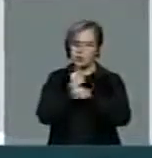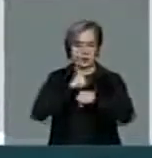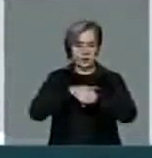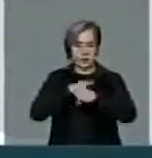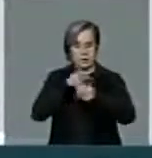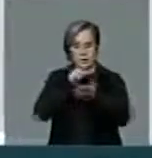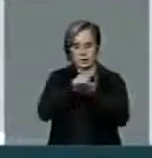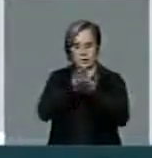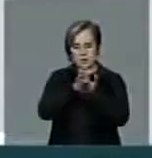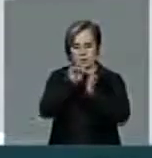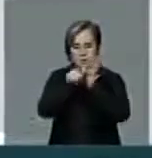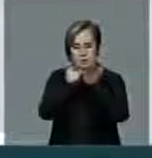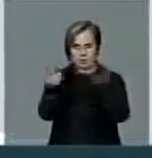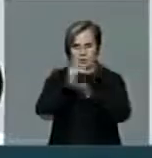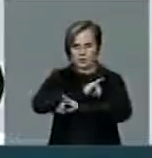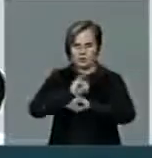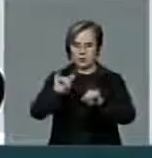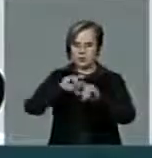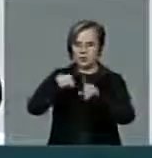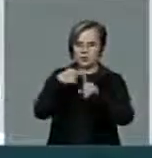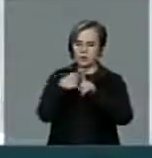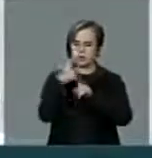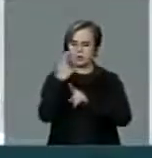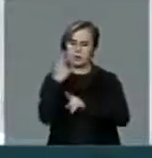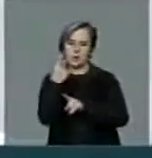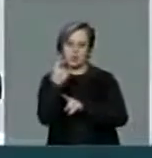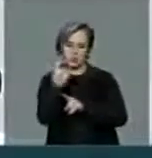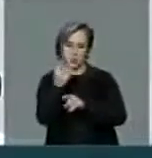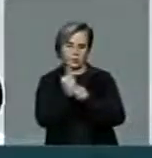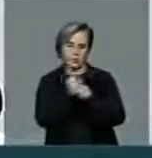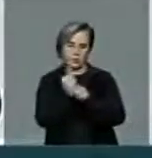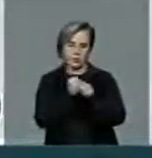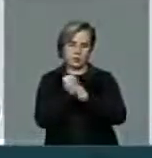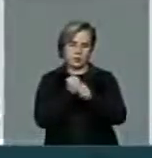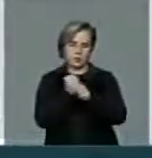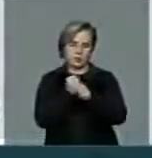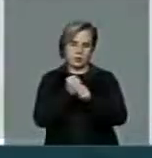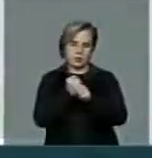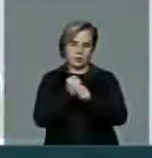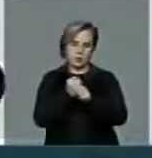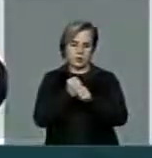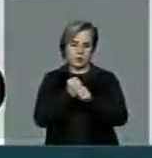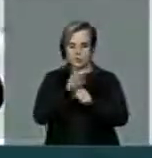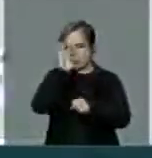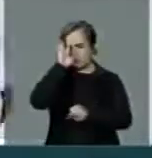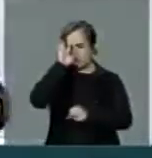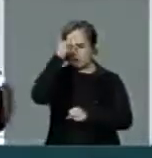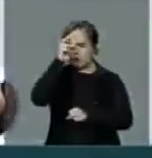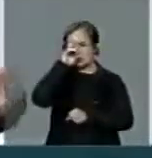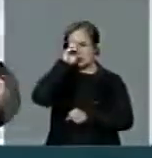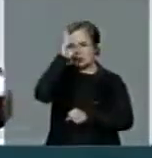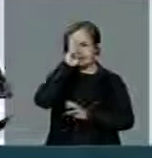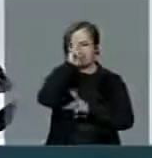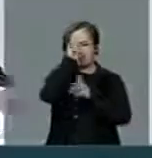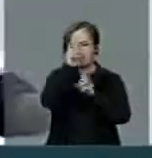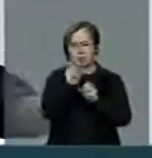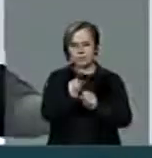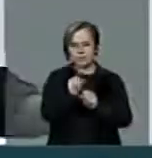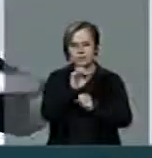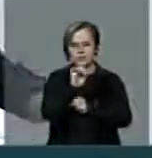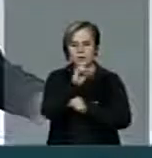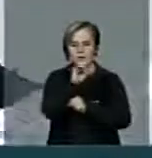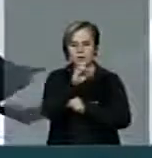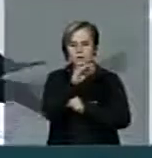da publicação, prorrogável por uma única vez, por igual período, por ato do chefe do Poder Executivo. Por